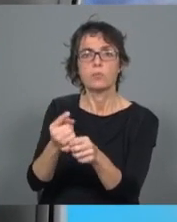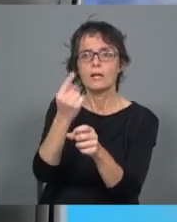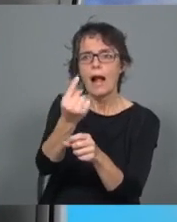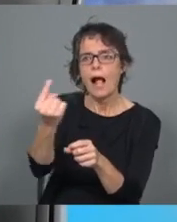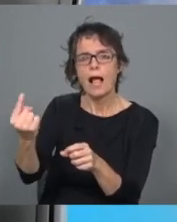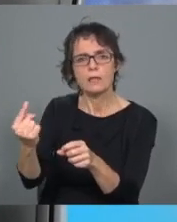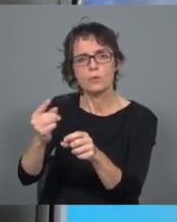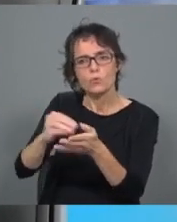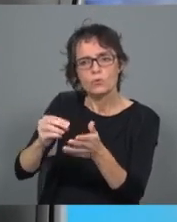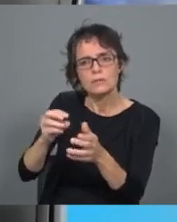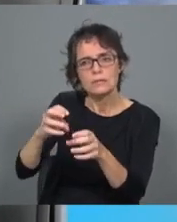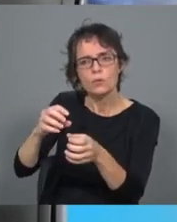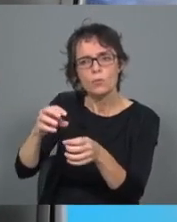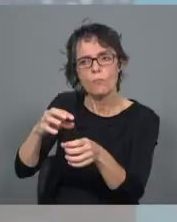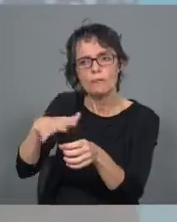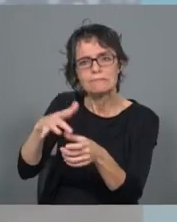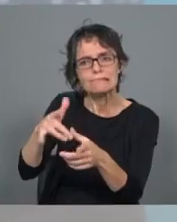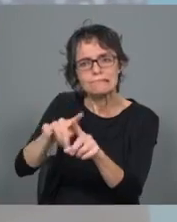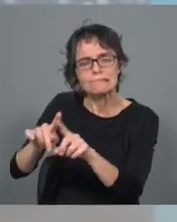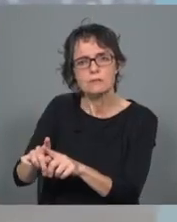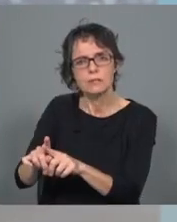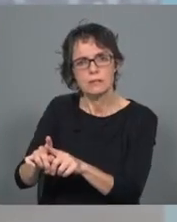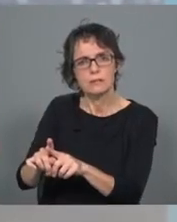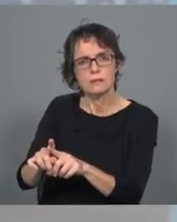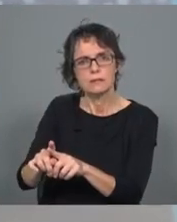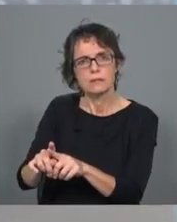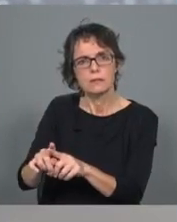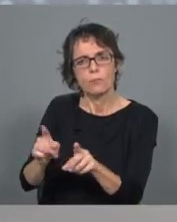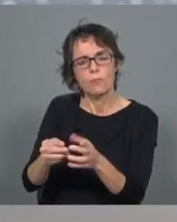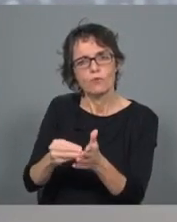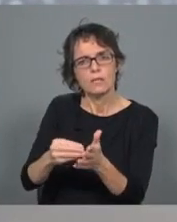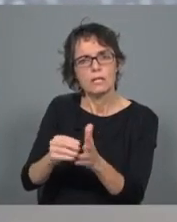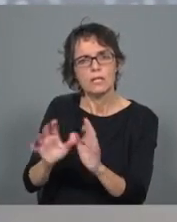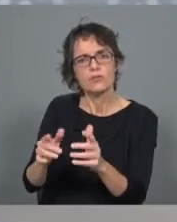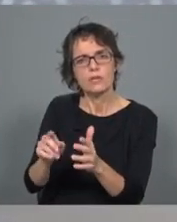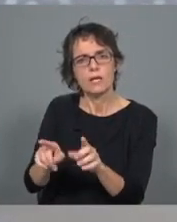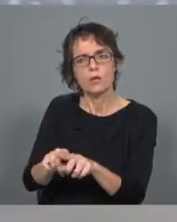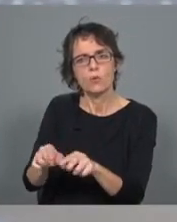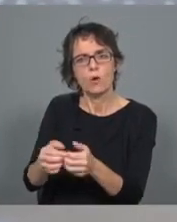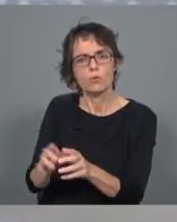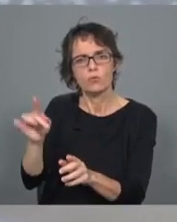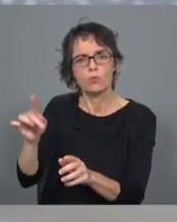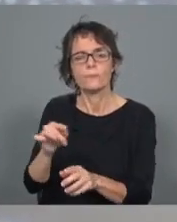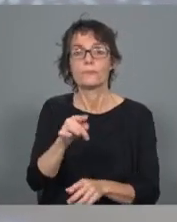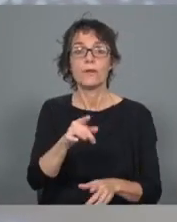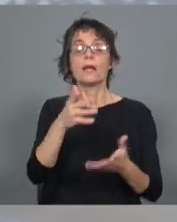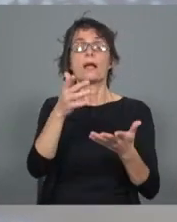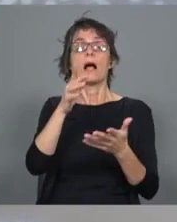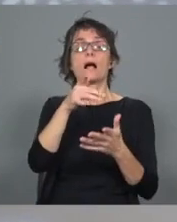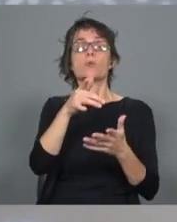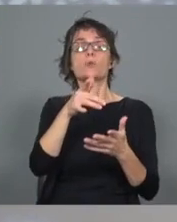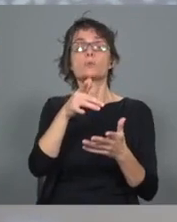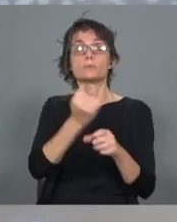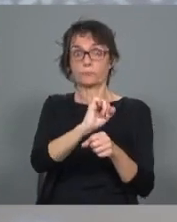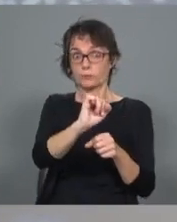resolver o problema. E a Caritas Portuguesa, articulada nas Caritas Diocesanas, tem aqui uma dupla missão. Por